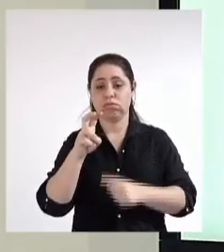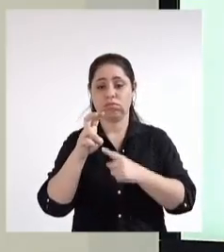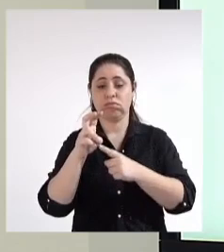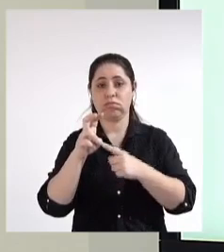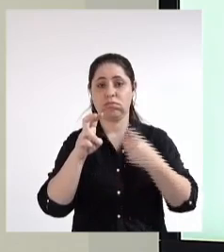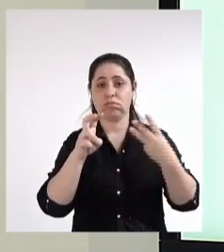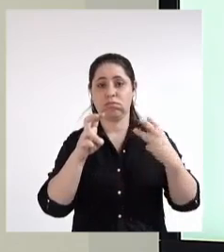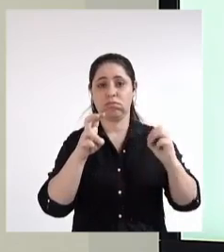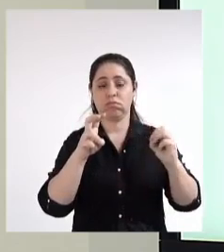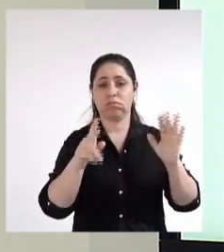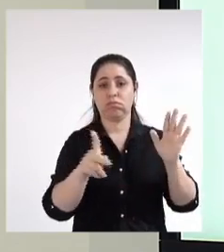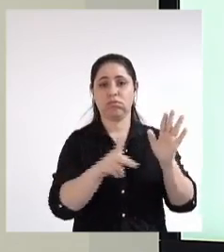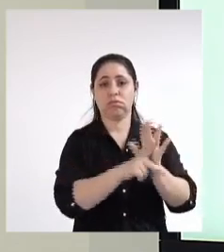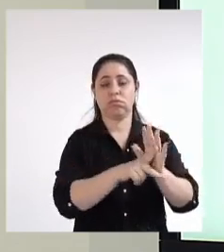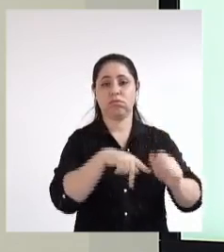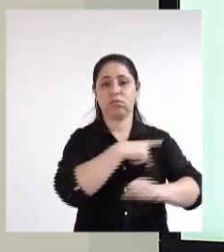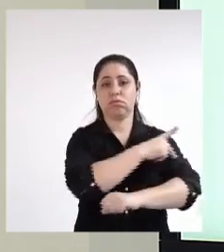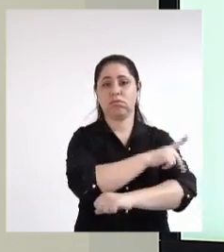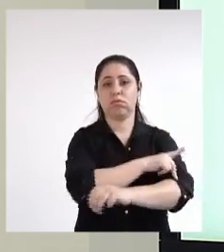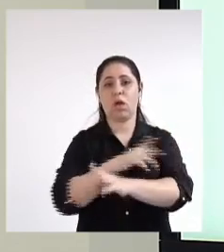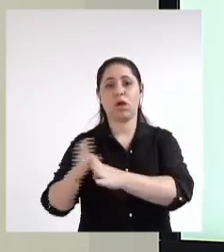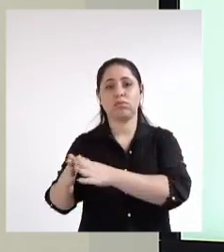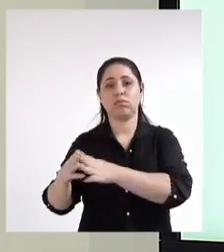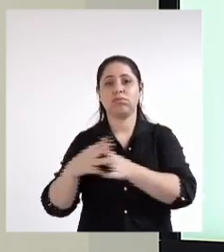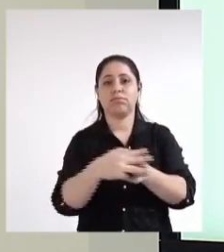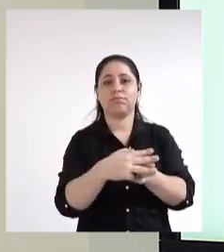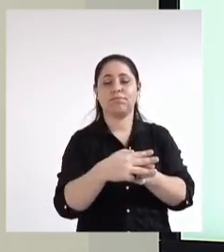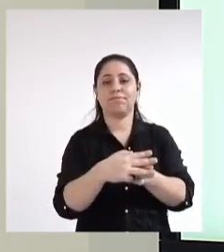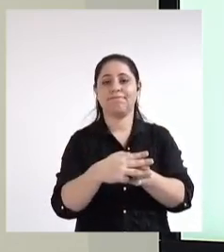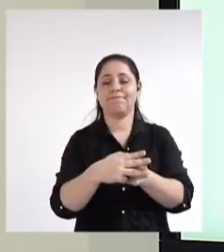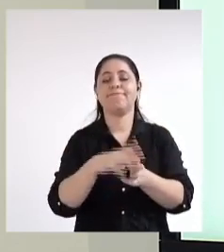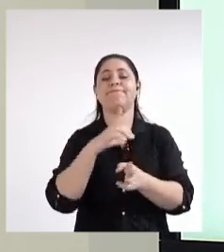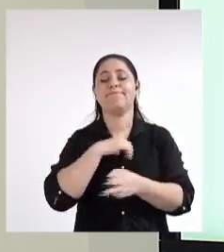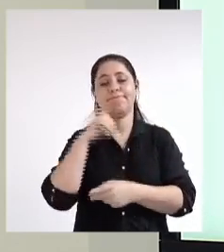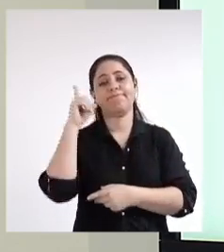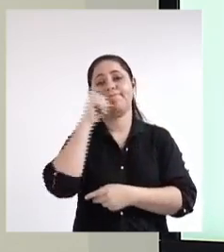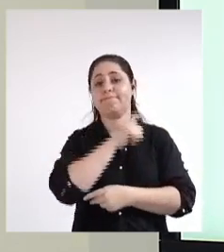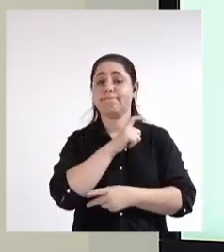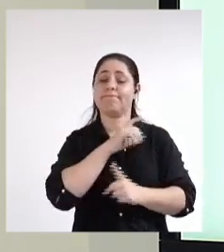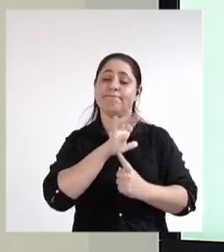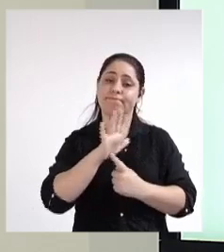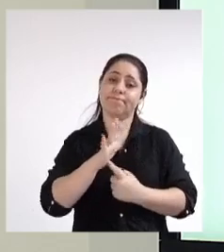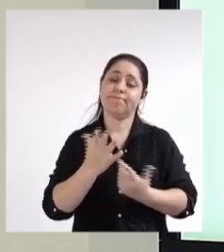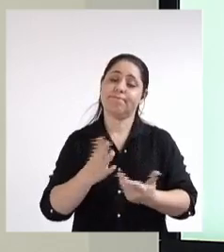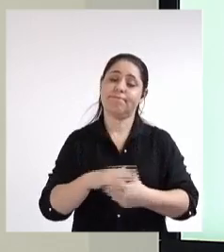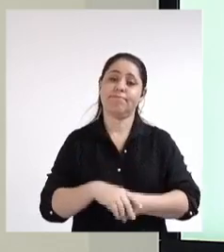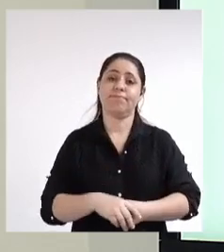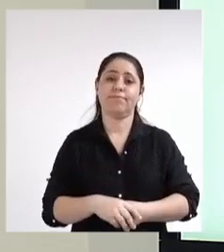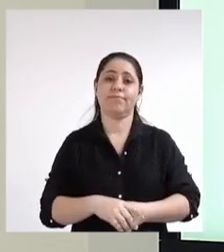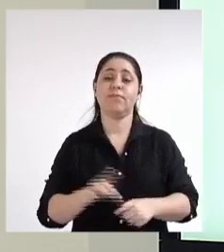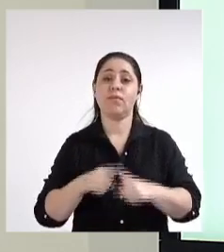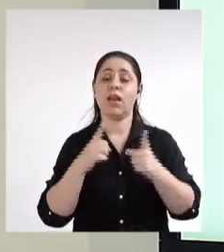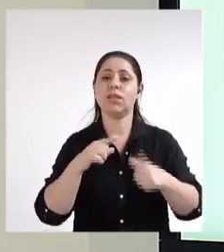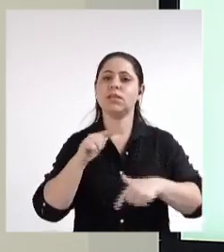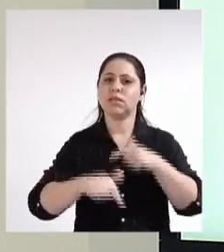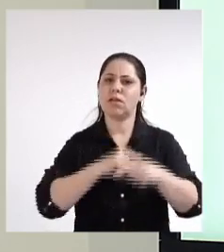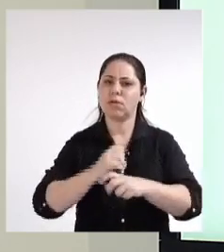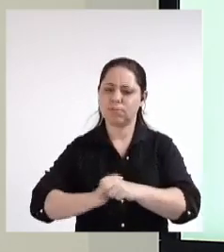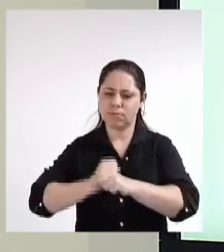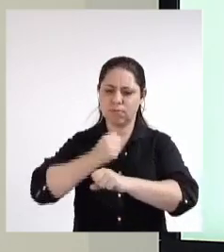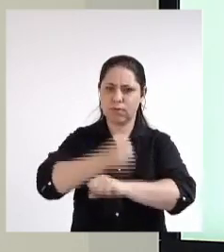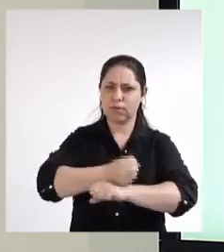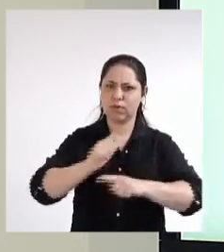do parque das nações indígenas a gente começa a observar as dificuldades que nós temos mas a gente trabalha com muita raça